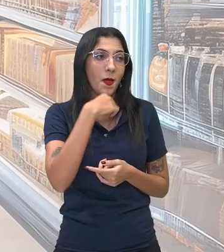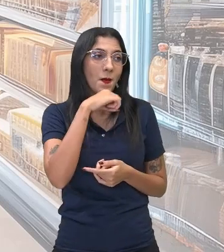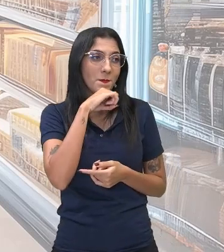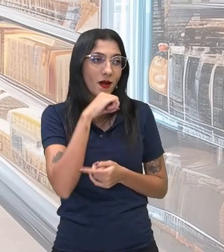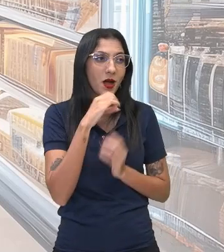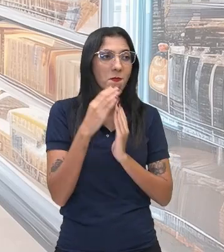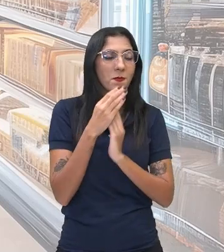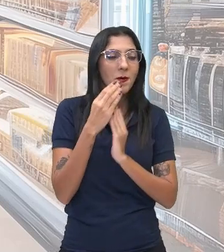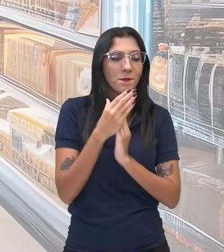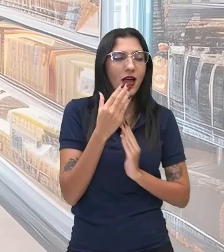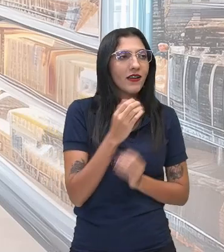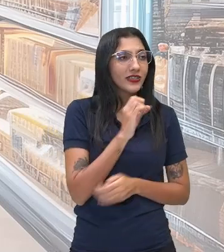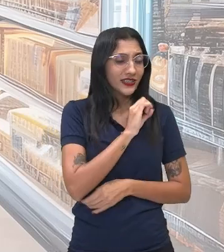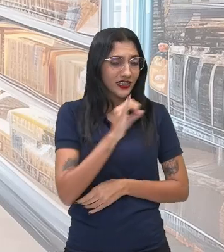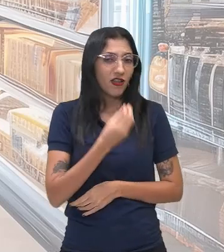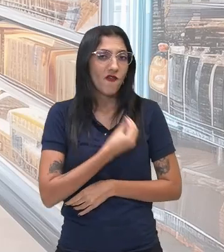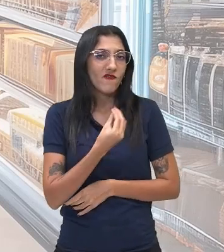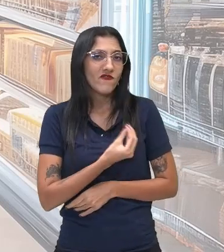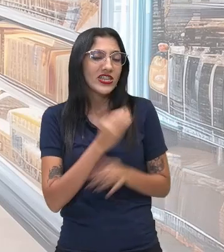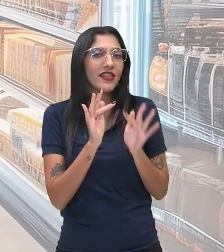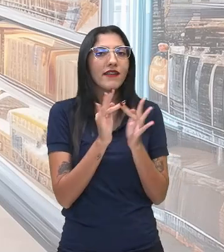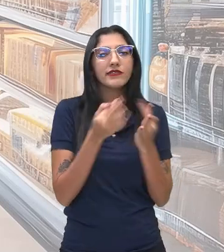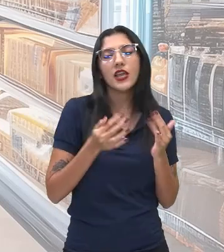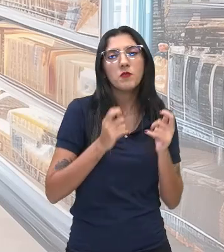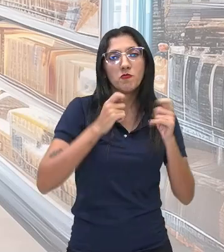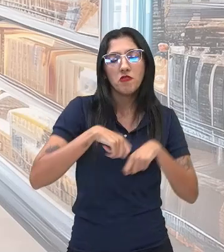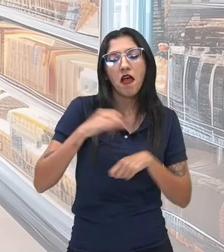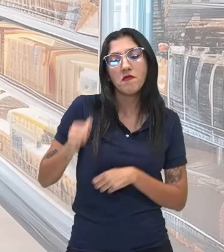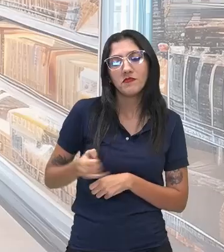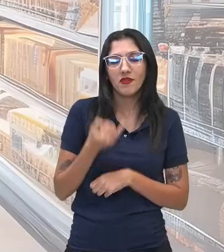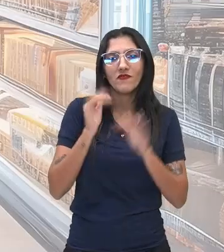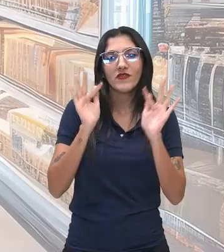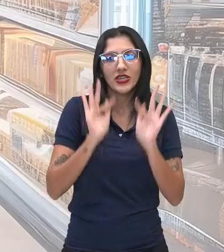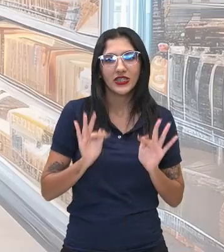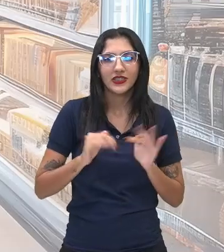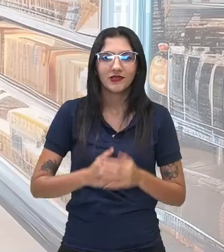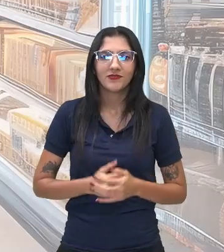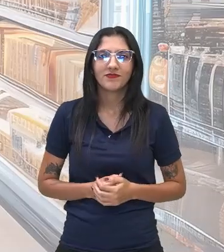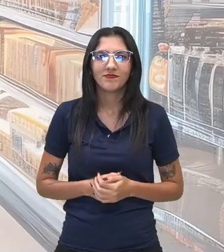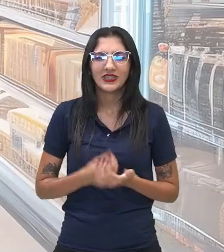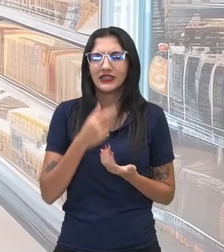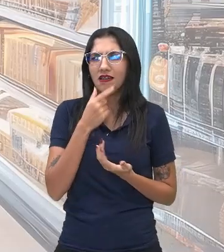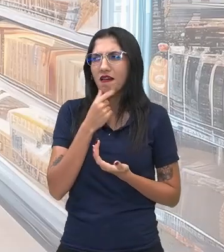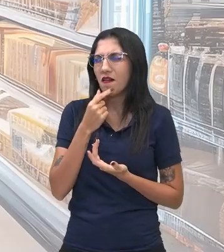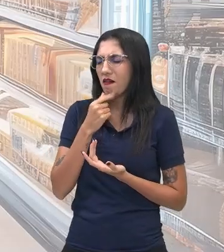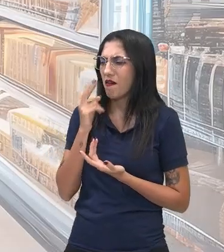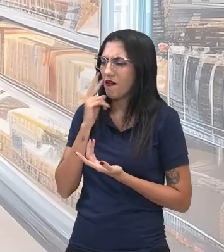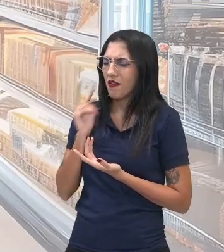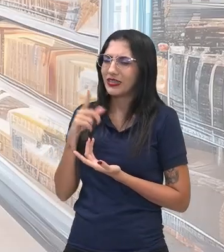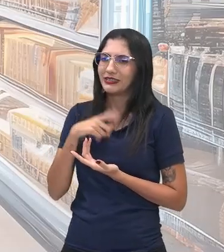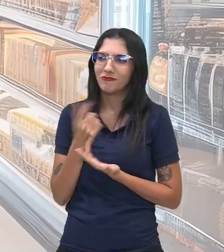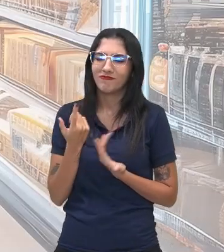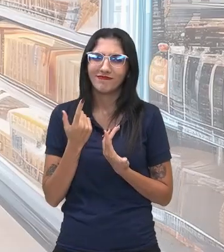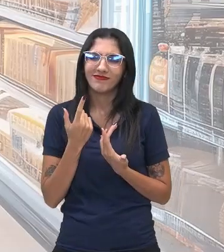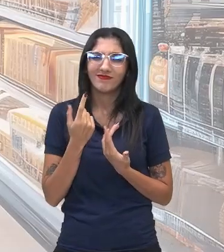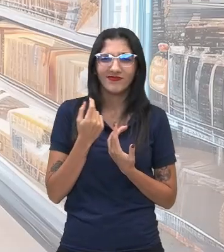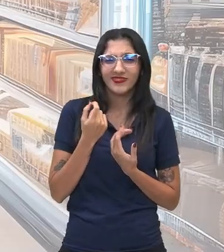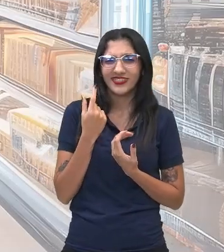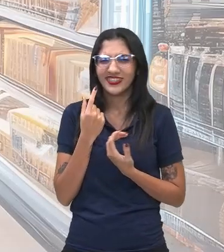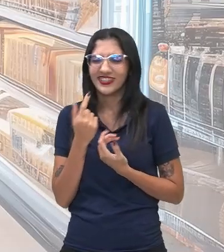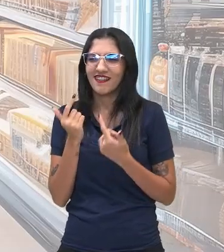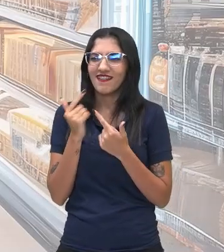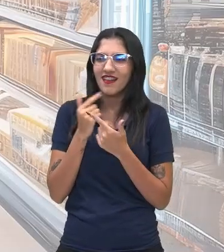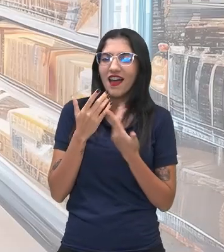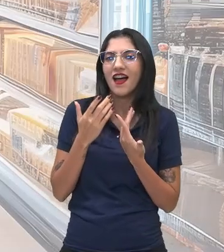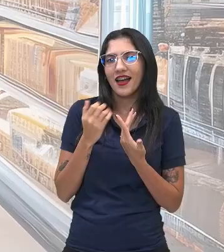planta a simplicidade, colhe felicidade. Zé coçou a cabeça e deu uma risada. É, Dona